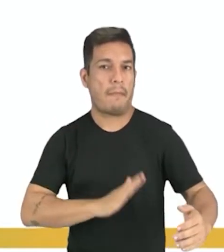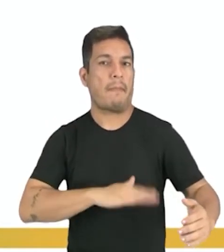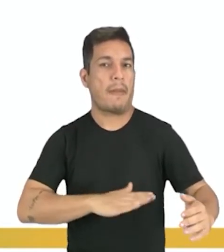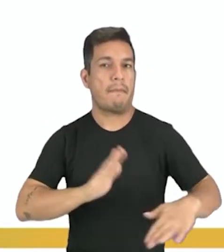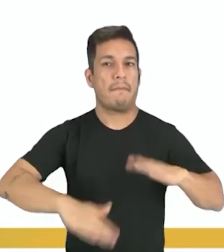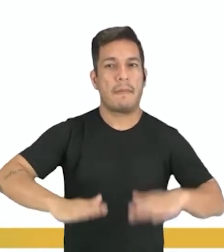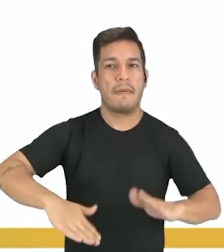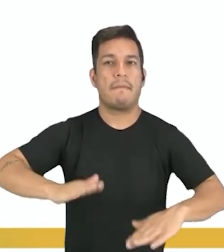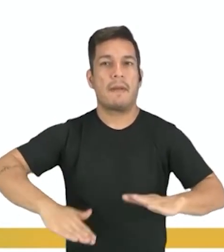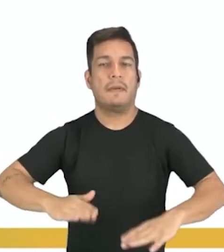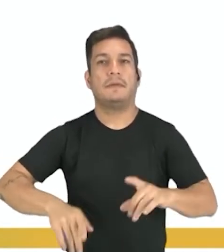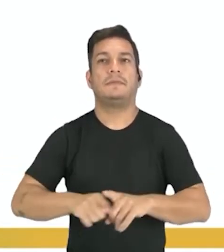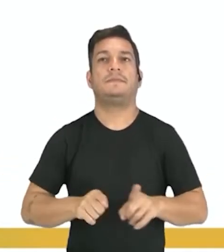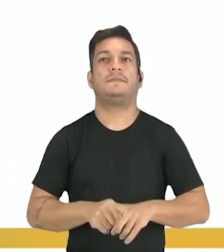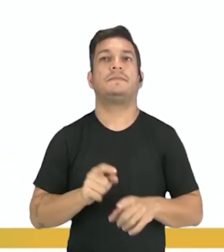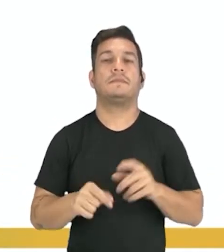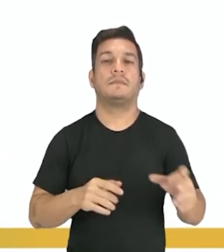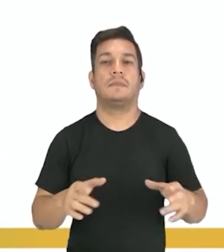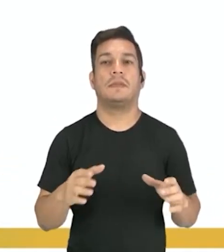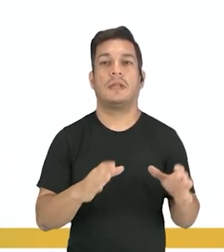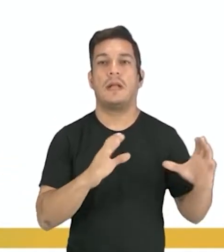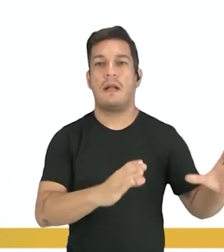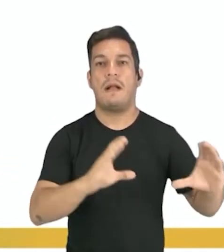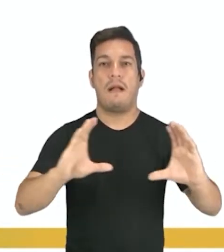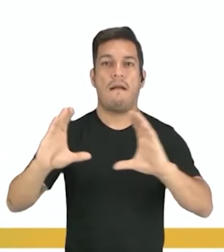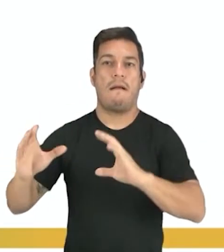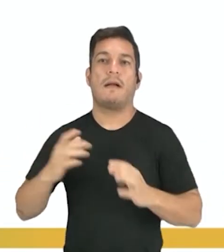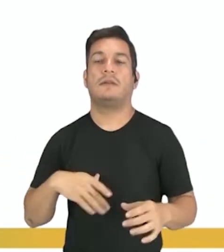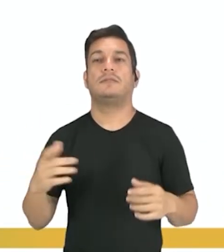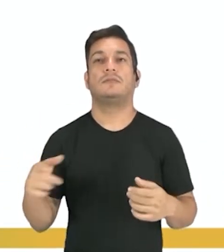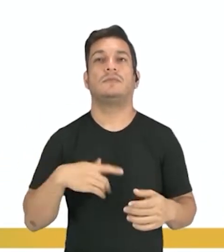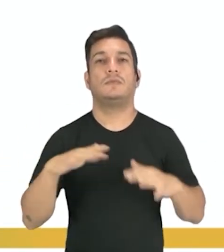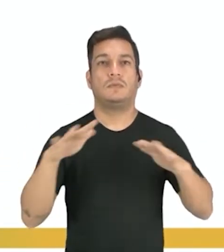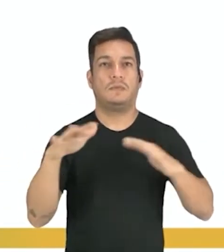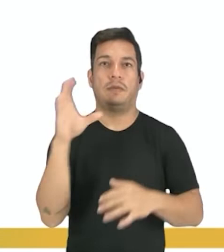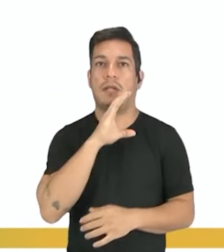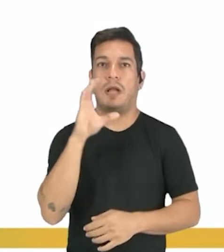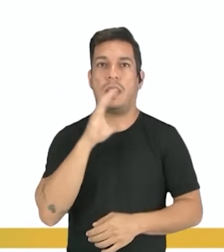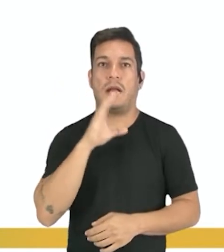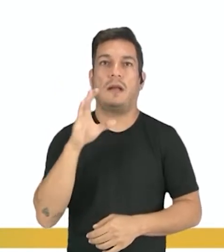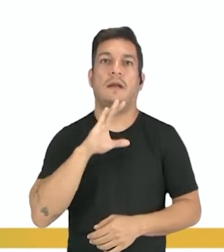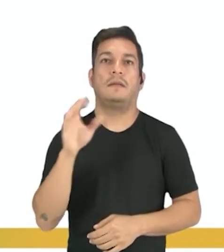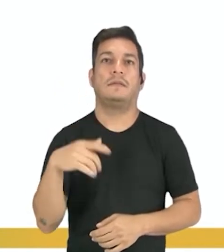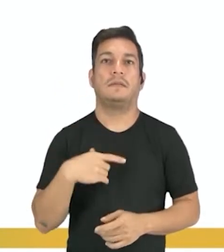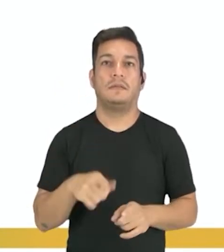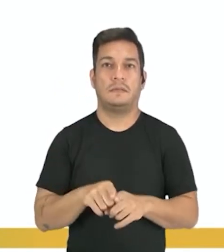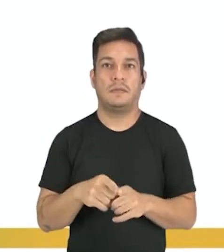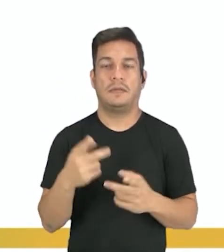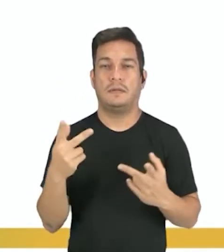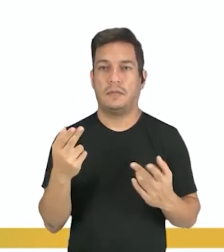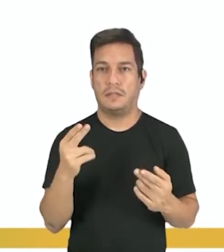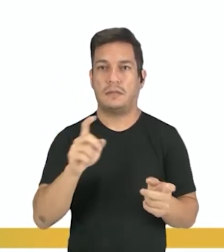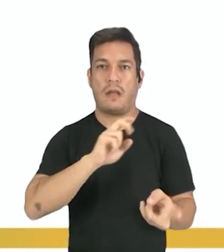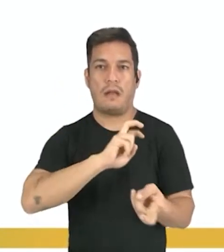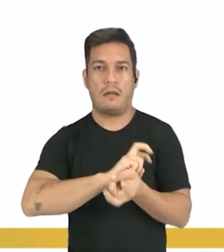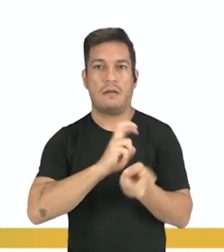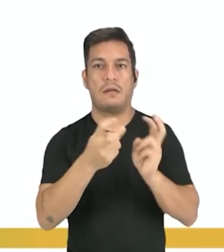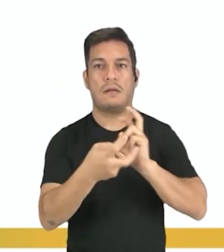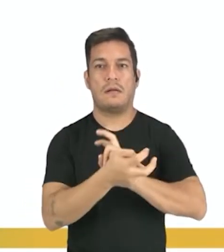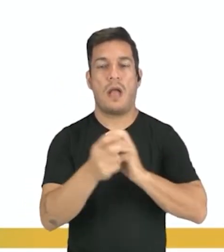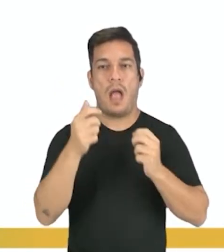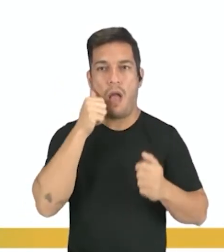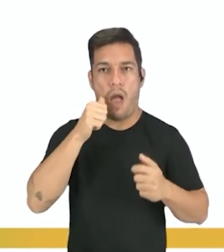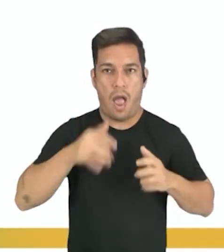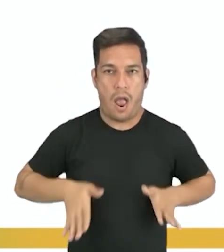ou das chamadas caixas com movimentos rápidos e rigorosos esperados na capoeira as mulheres